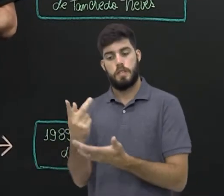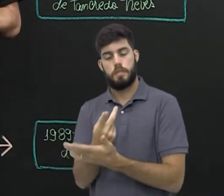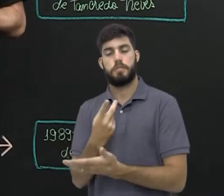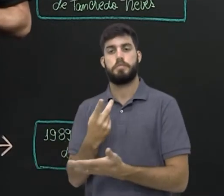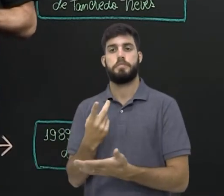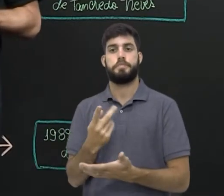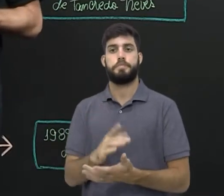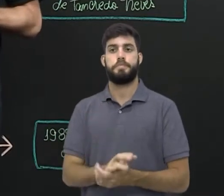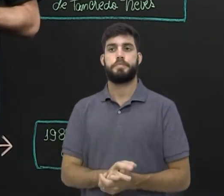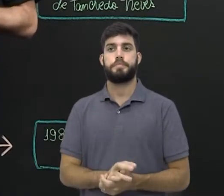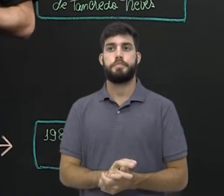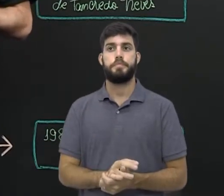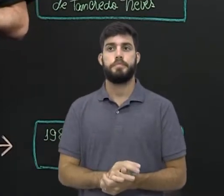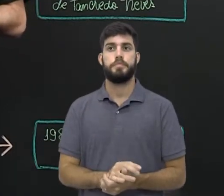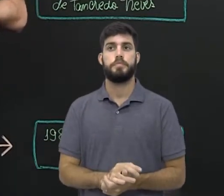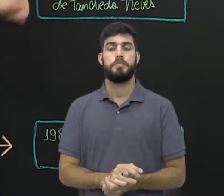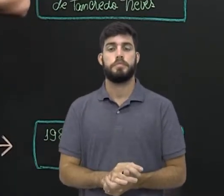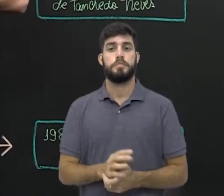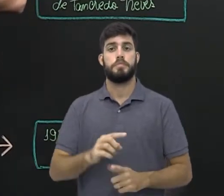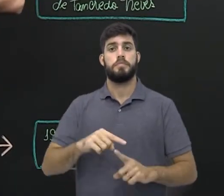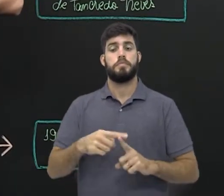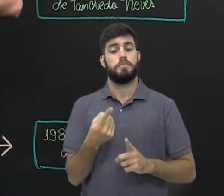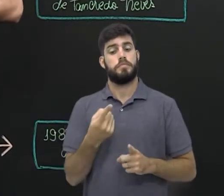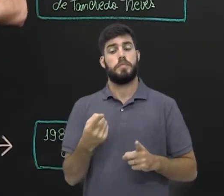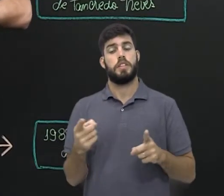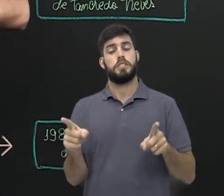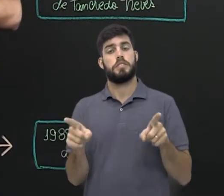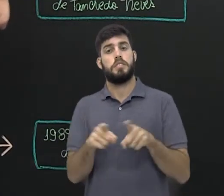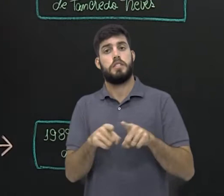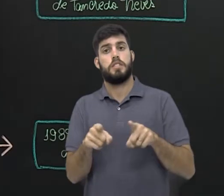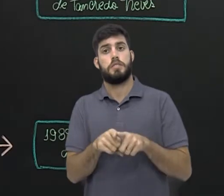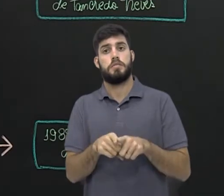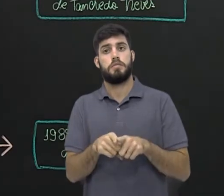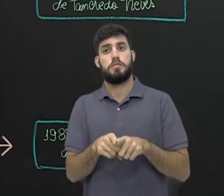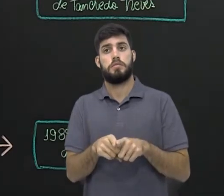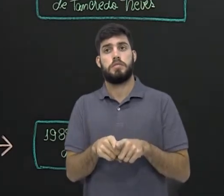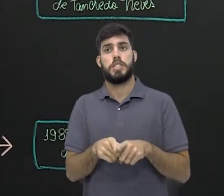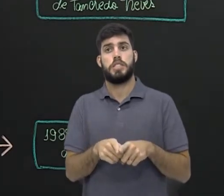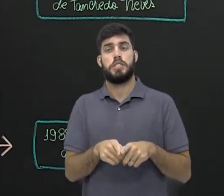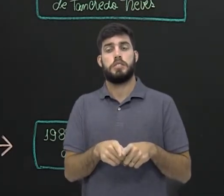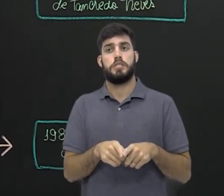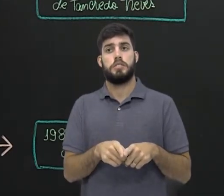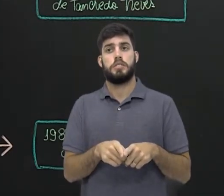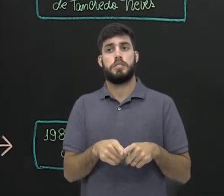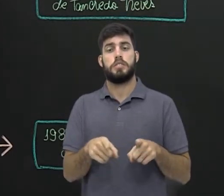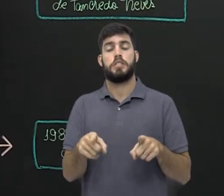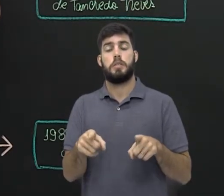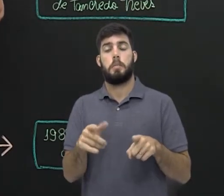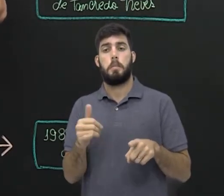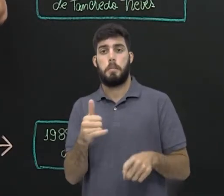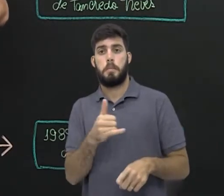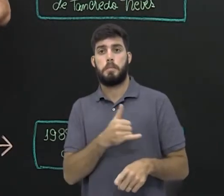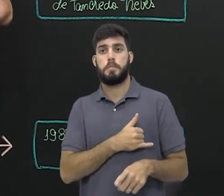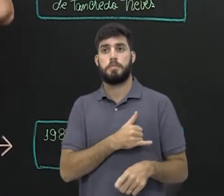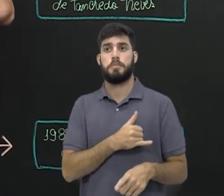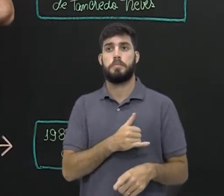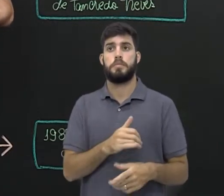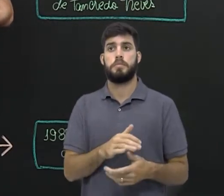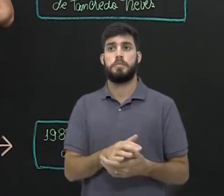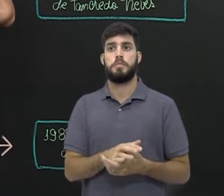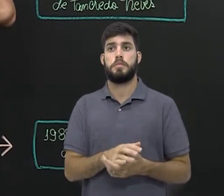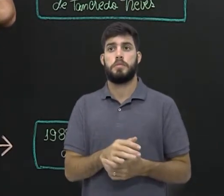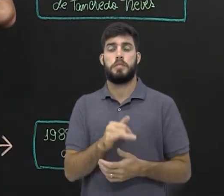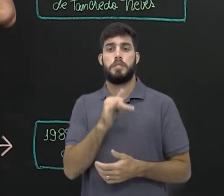contra a ditadura, mas ao mesmo tempo a lei de anistia também perdoou os crimes feitos